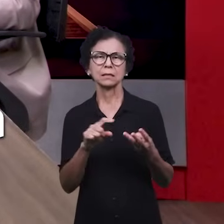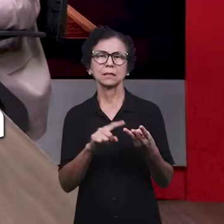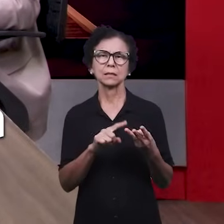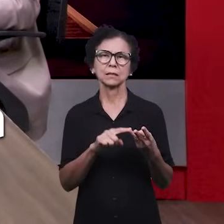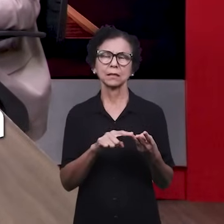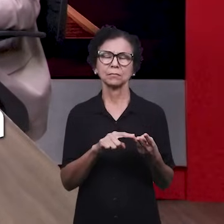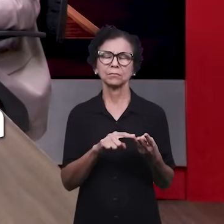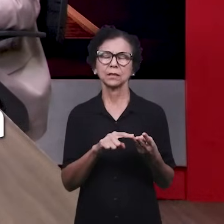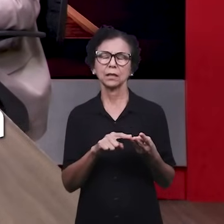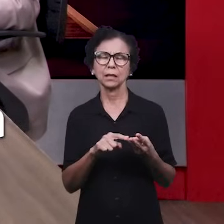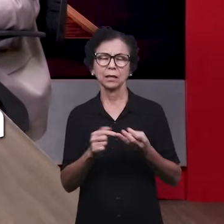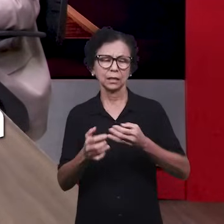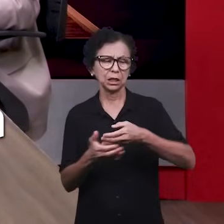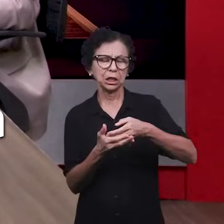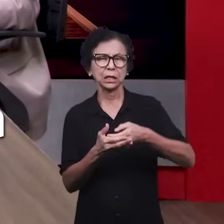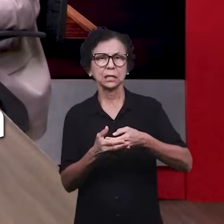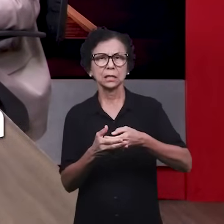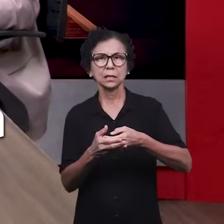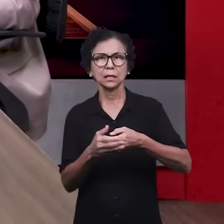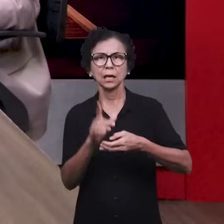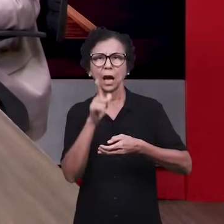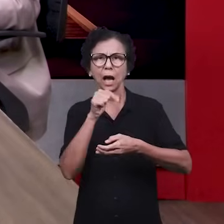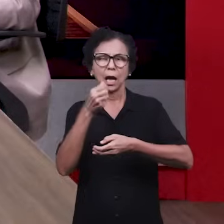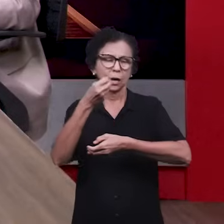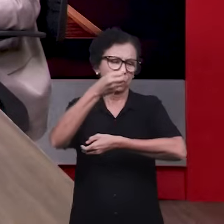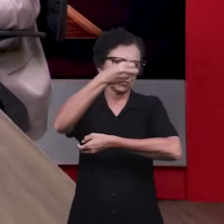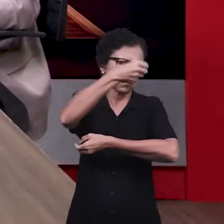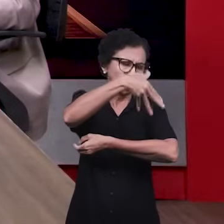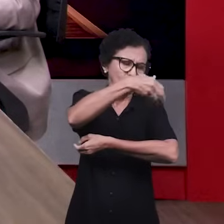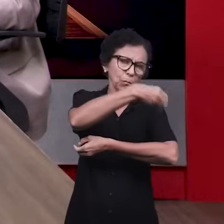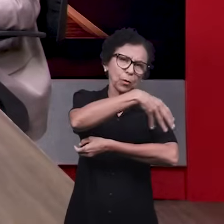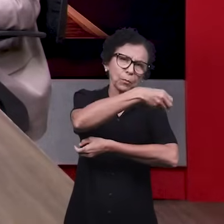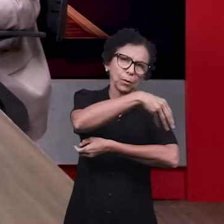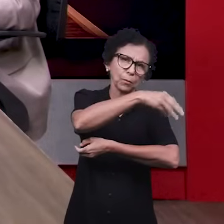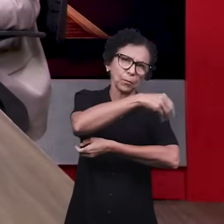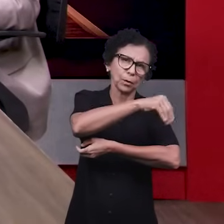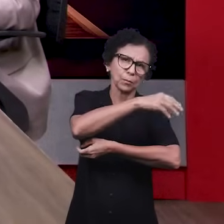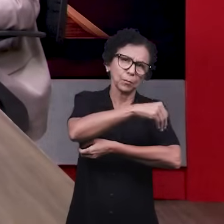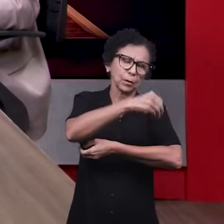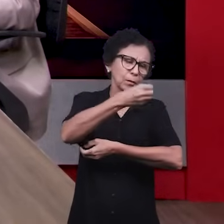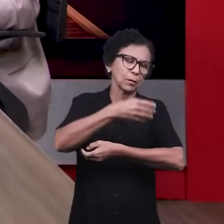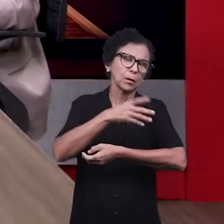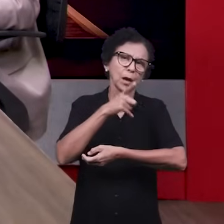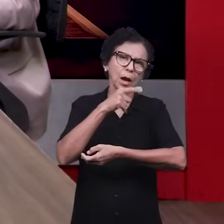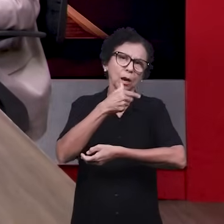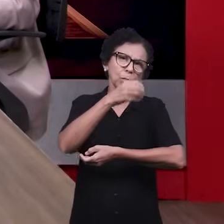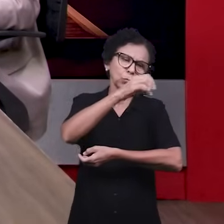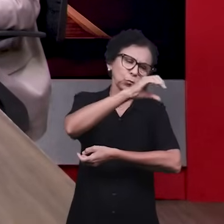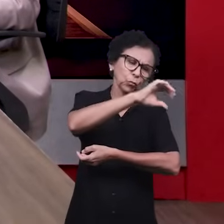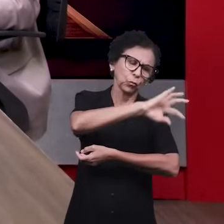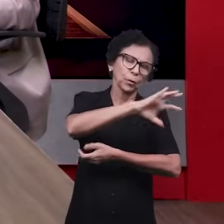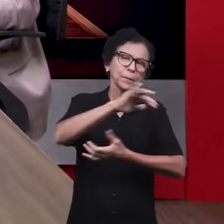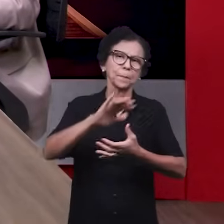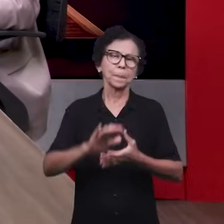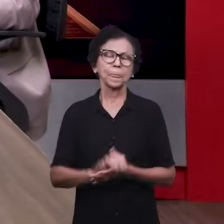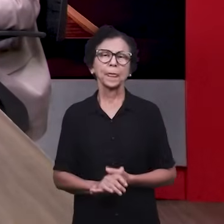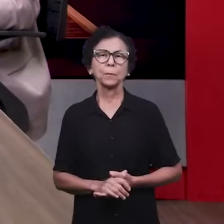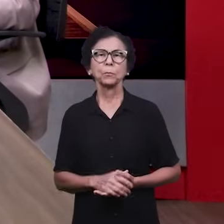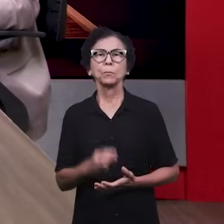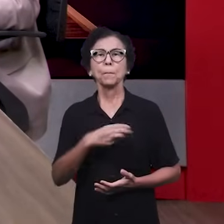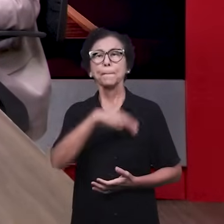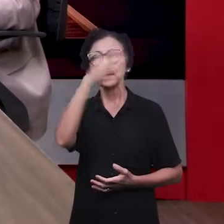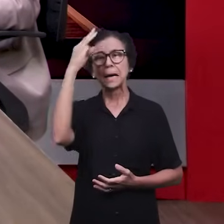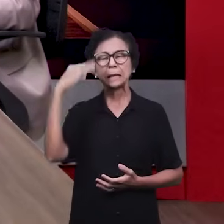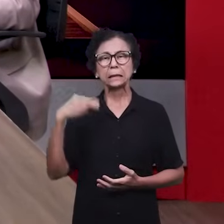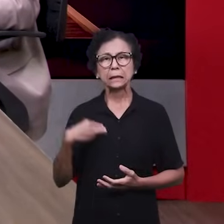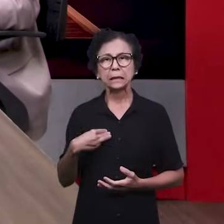criança, recém-nascida. 431, aí foi aqui o culto a Maria. Aí, em